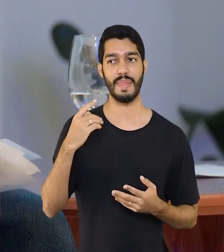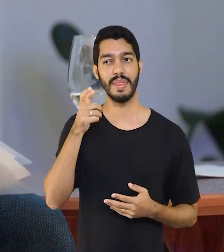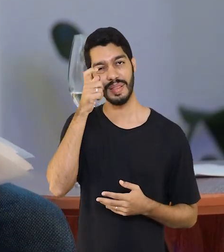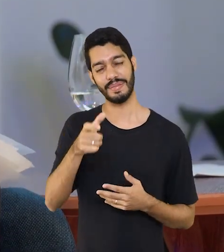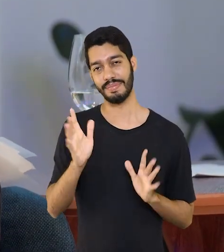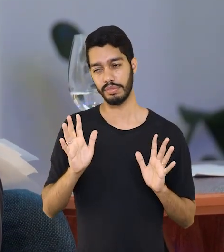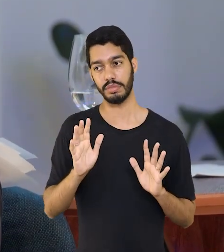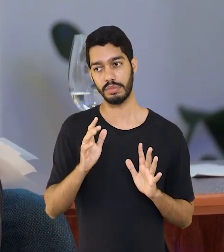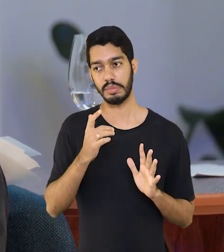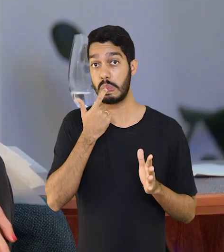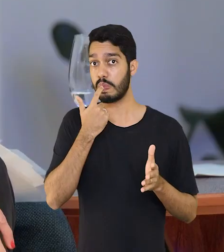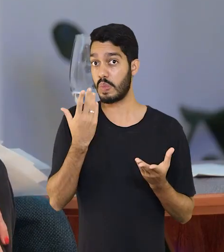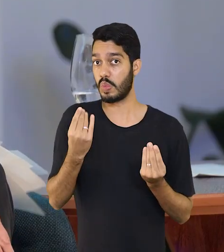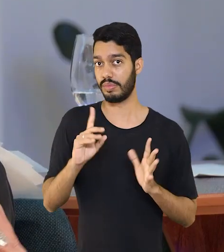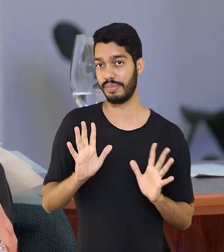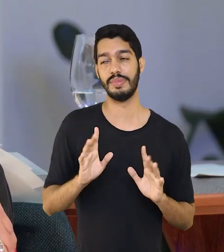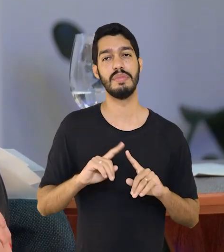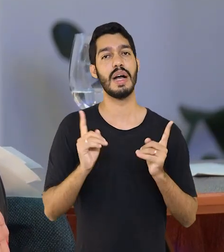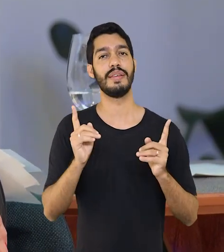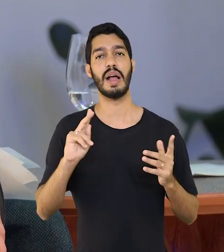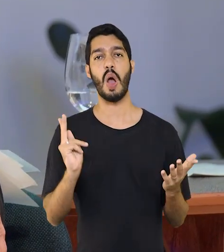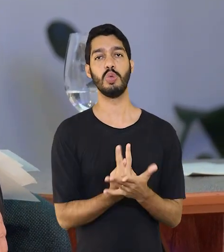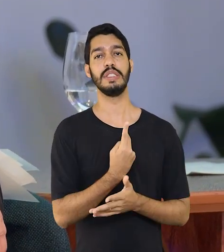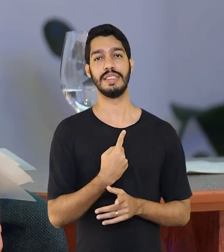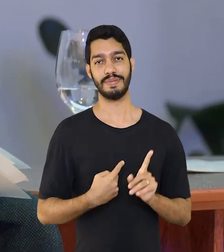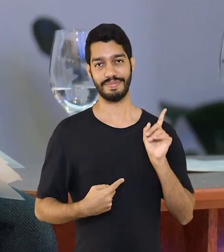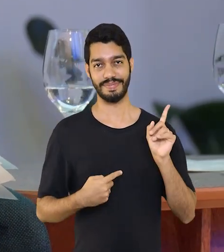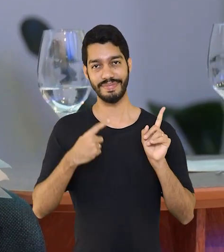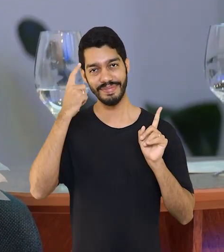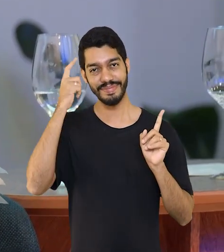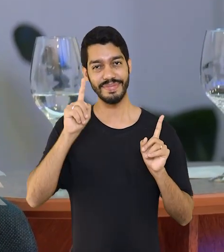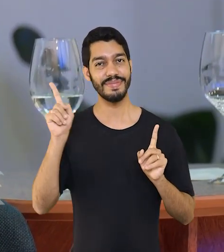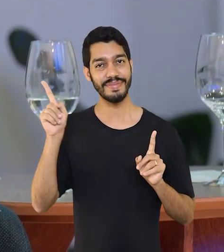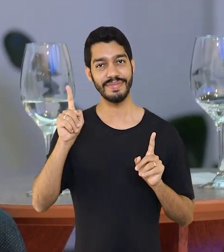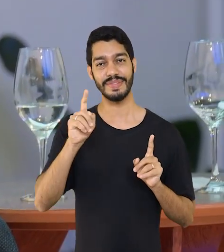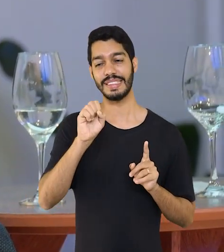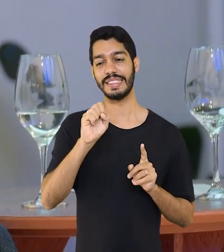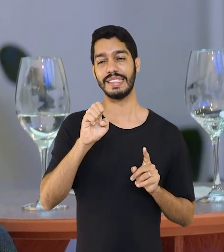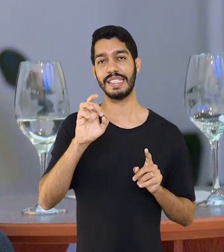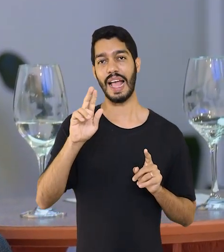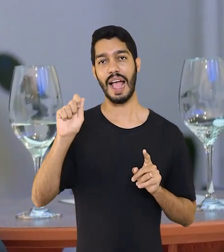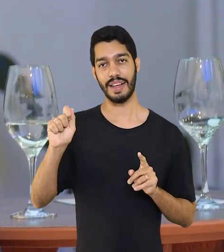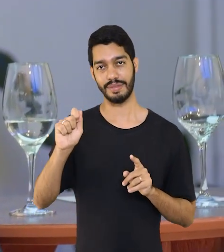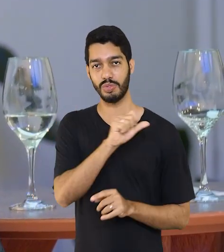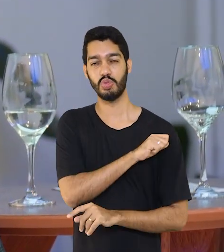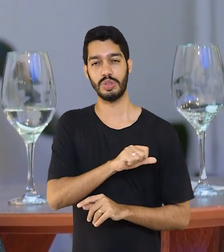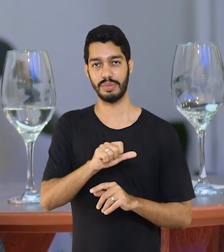que eu acho que é interessante, não é nem tão recente, mas sobre o desastre que aconteceu na região serrana do Rio de